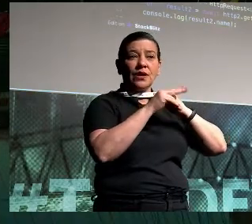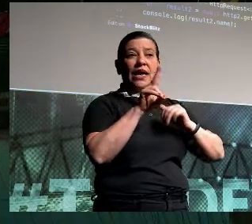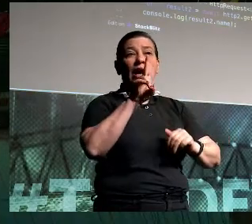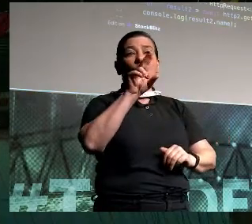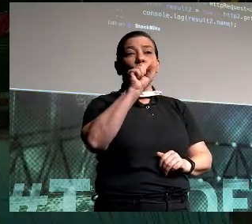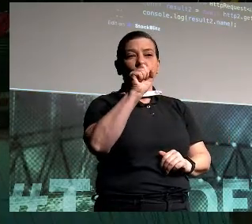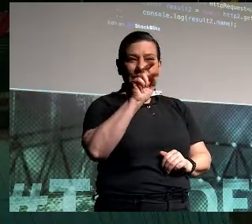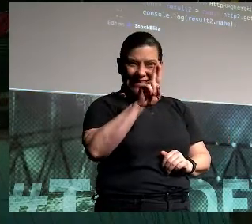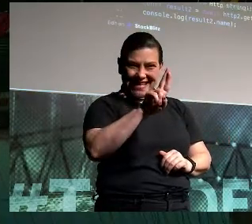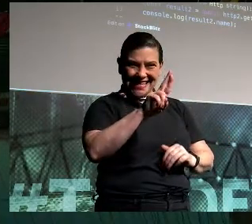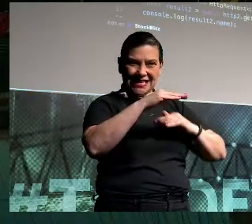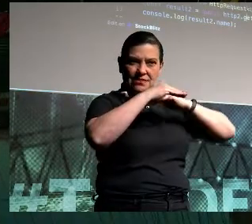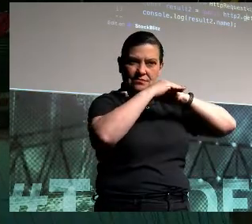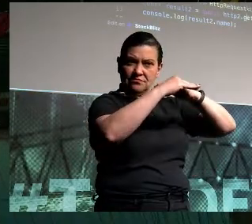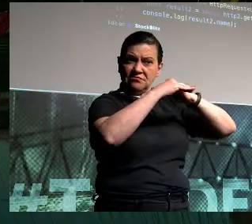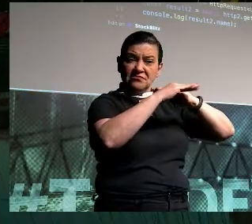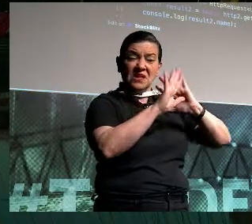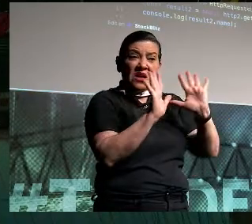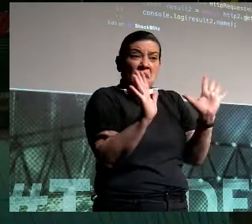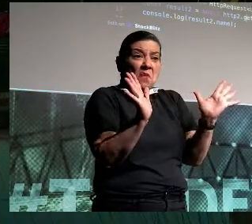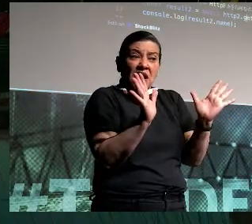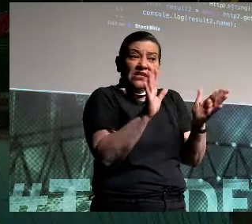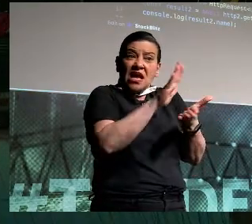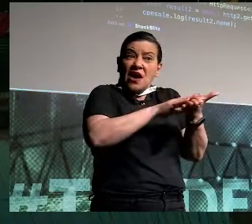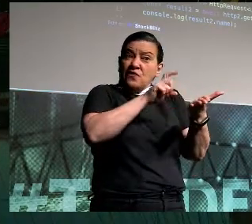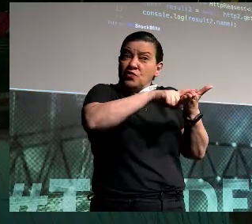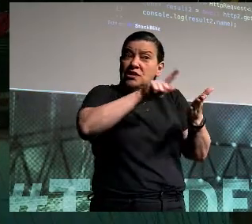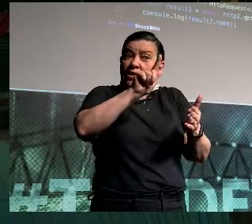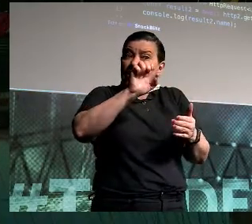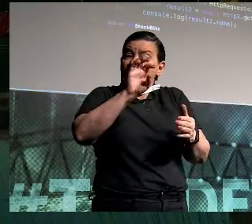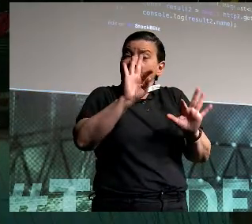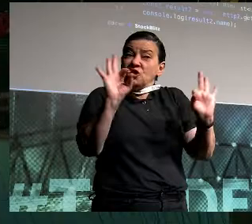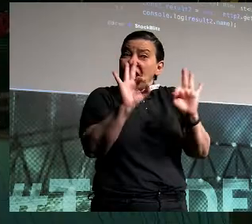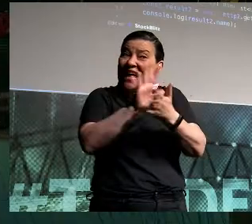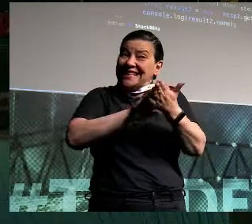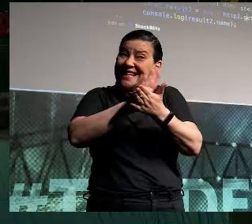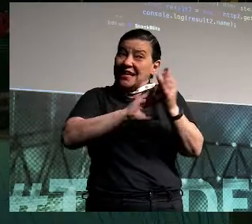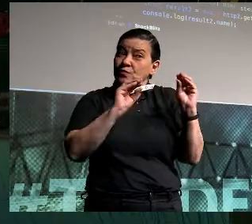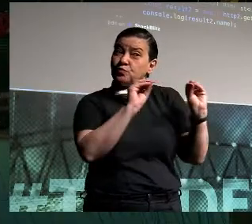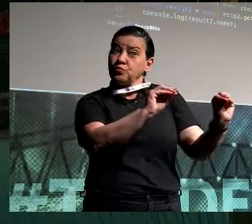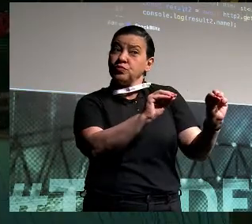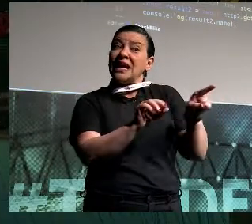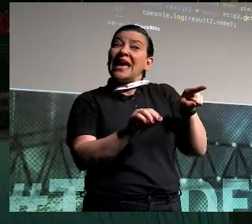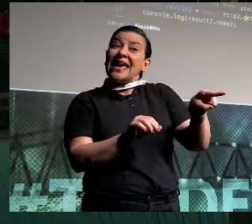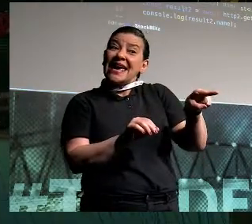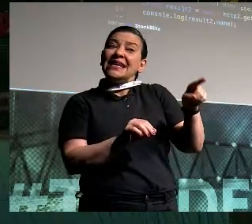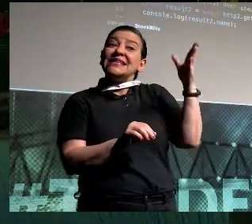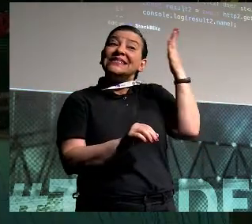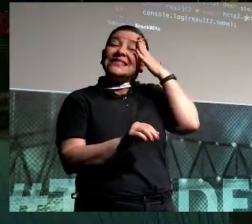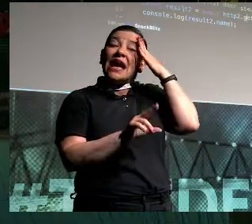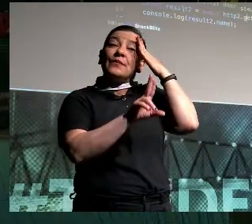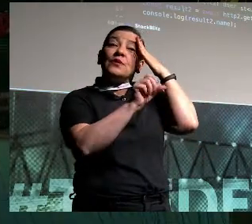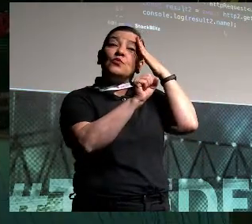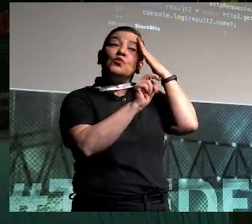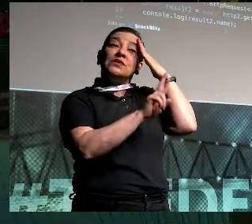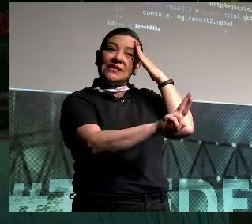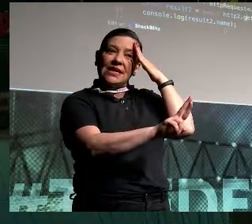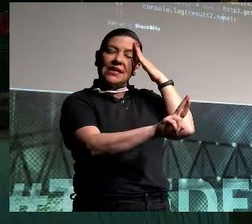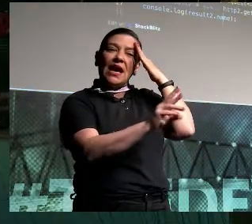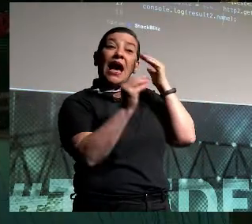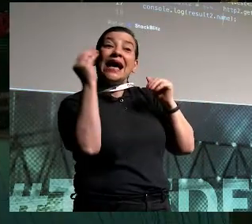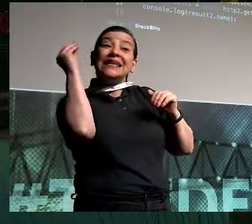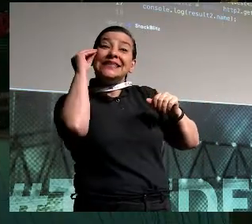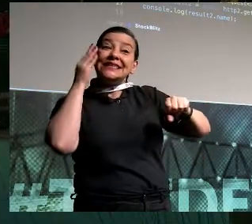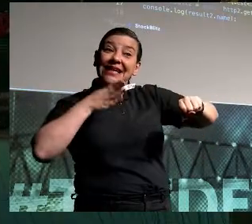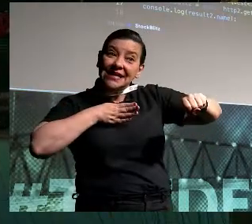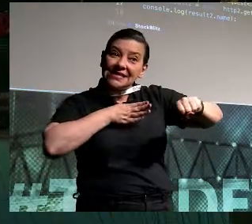ele por padrão. Eu não passei nada aqui na função get, só que ele entendeu que é do tipo user, que é o default. Agora, se eu tentar acessar